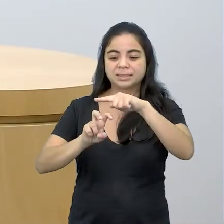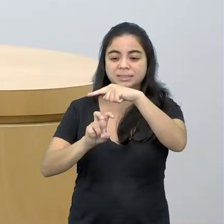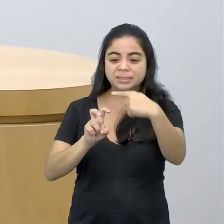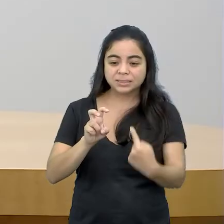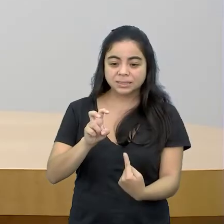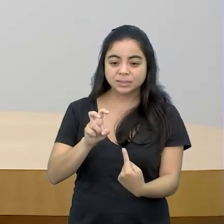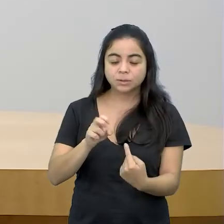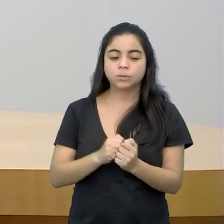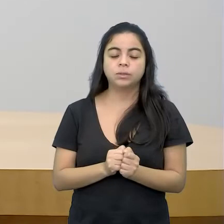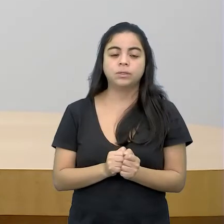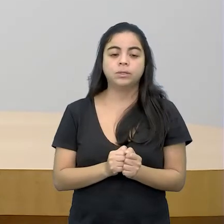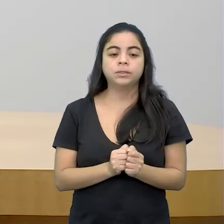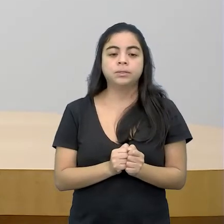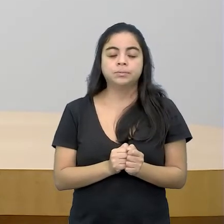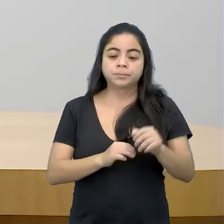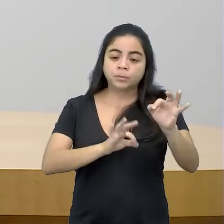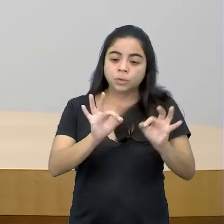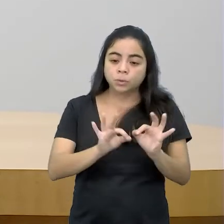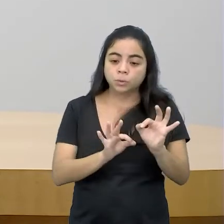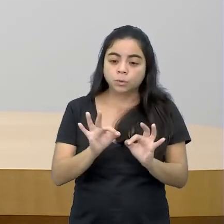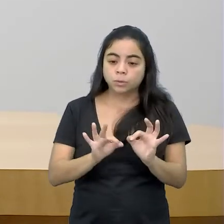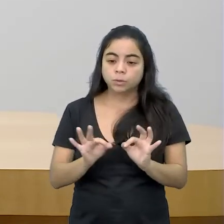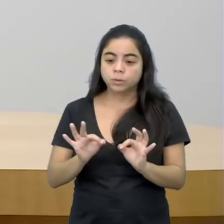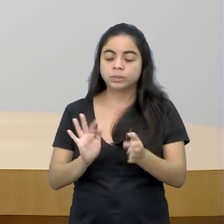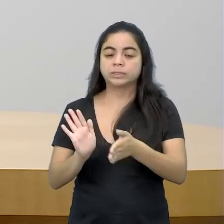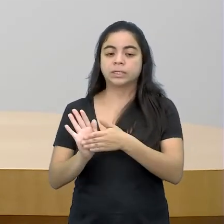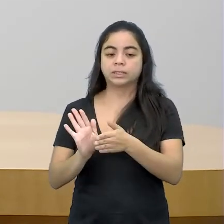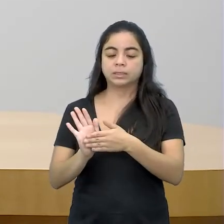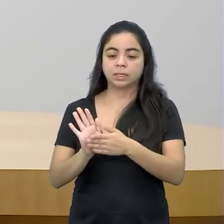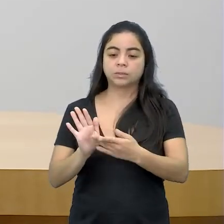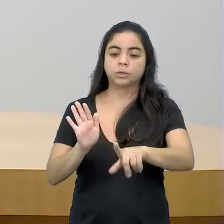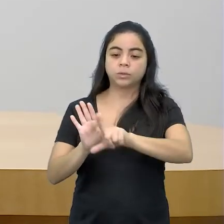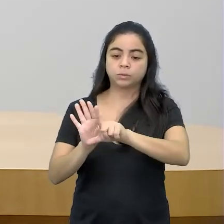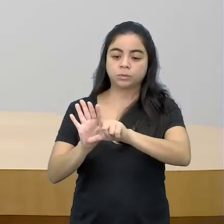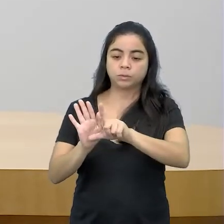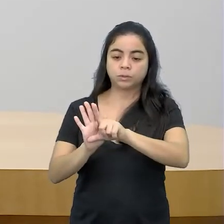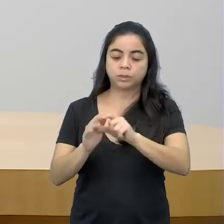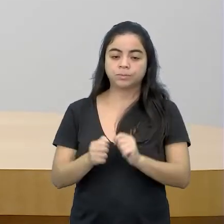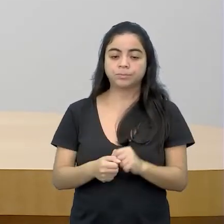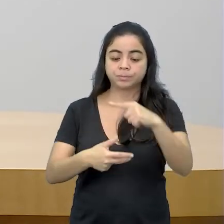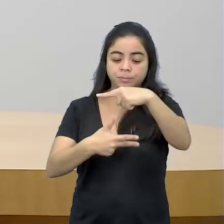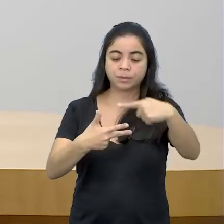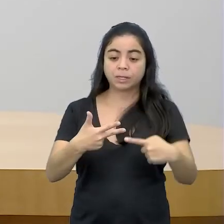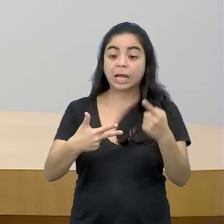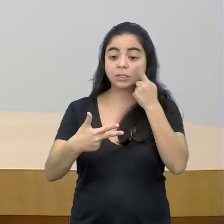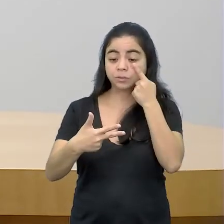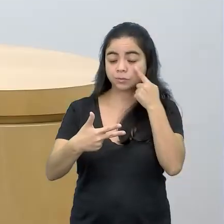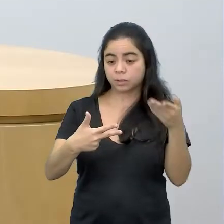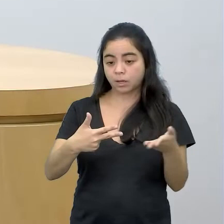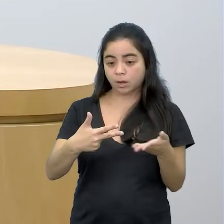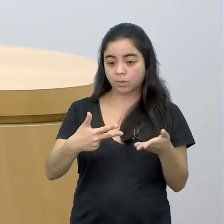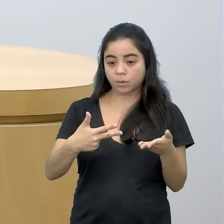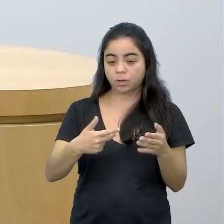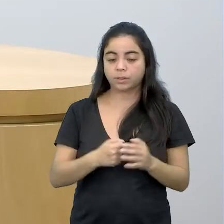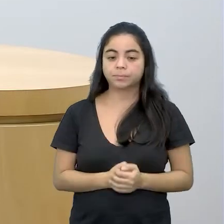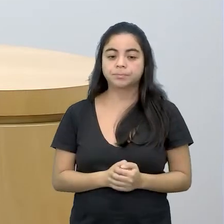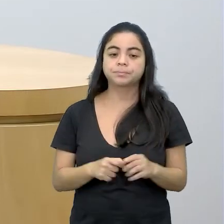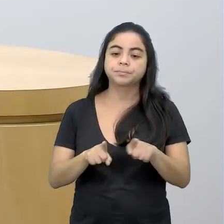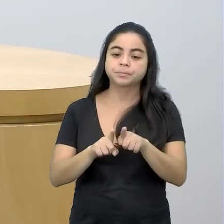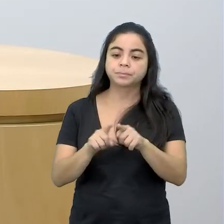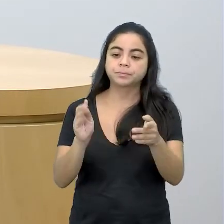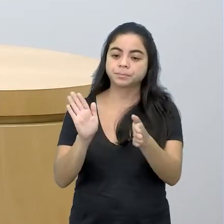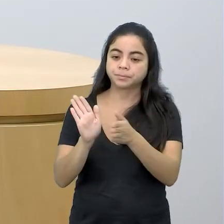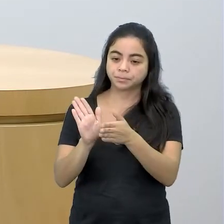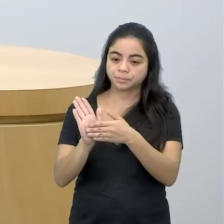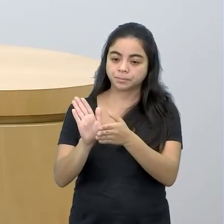ordenam as ações realizadas pelos poderes da União, que são esses 3 que nós vimos agora, tais como propostos,